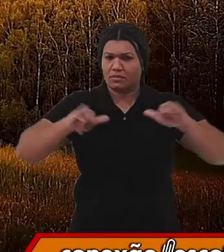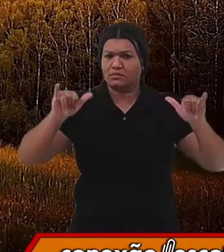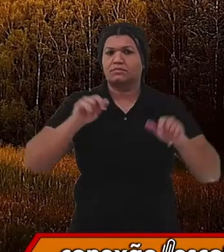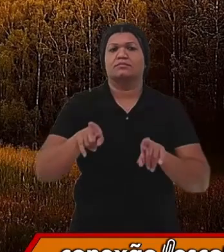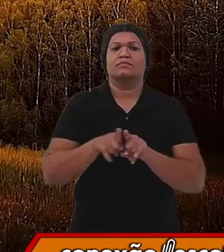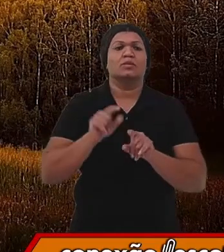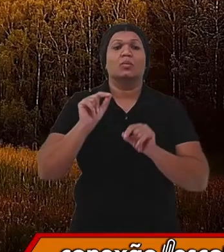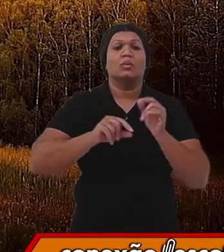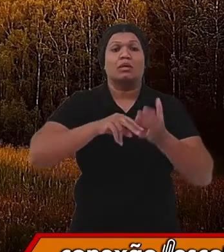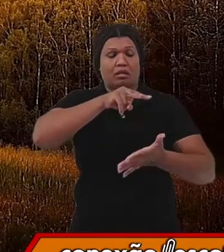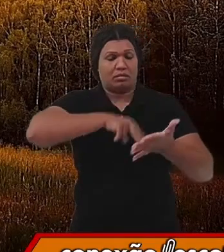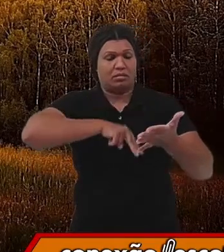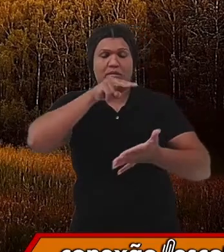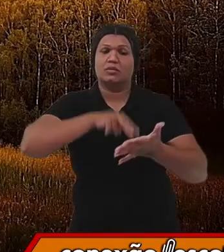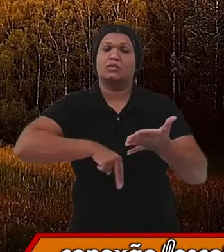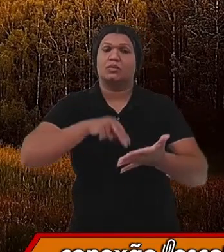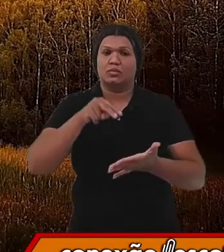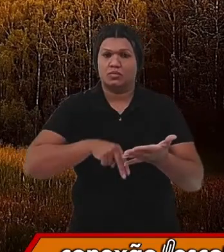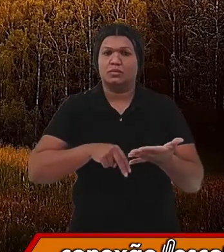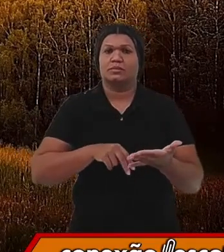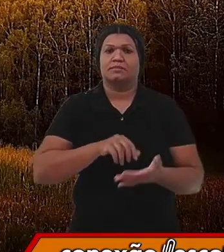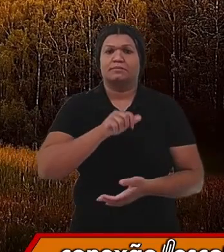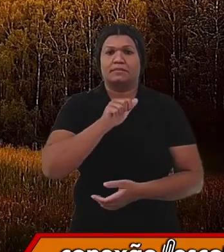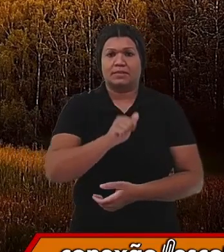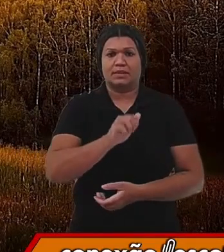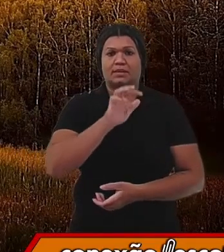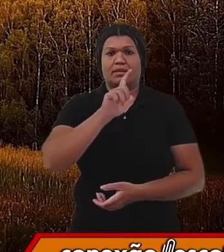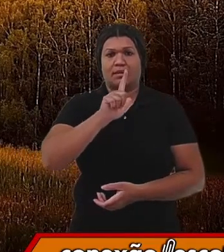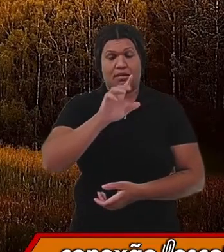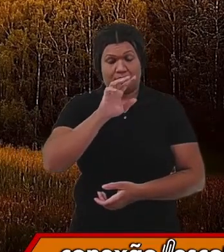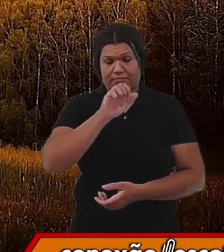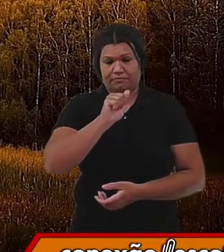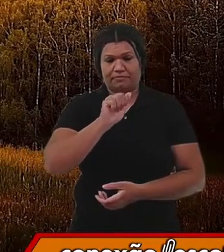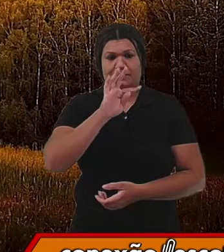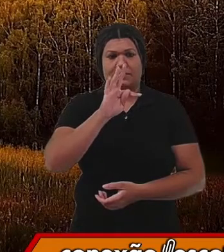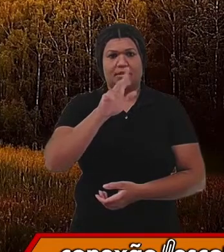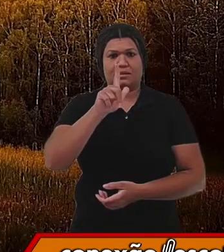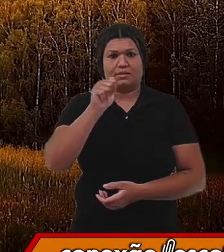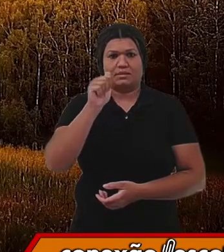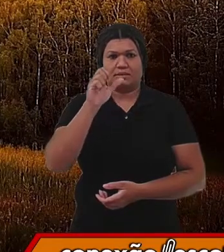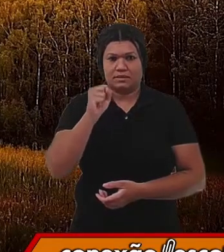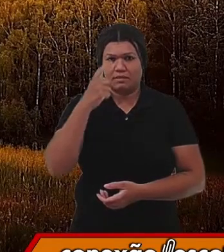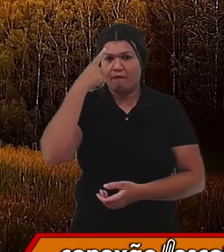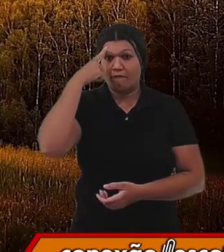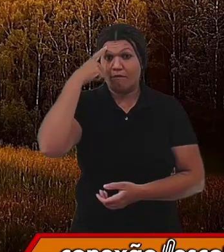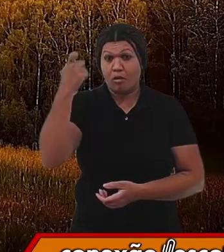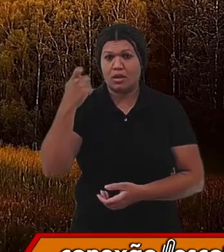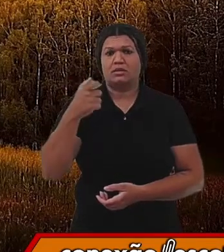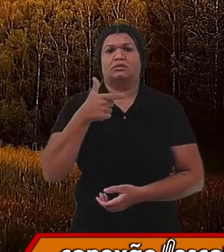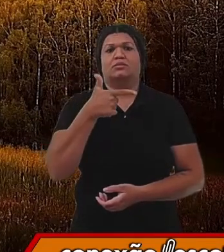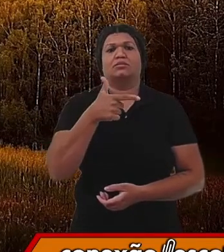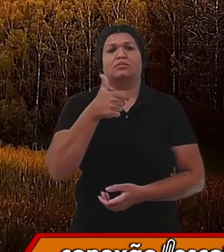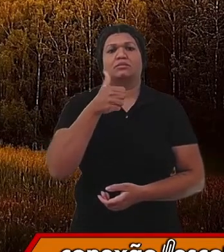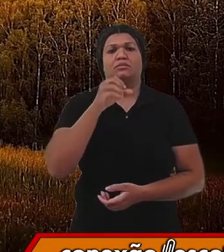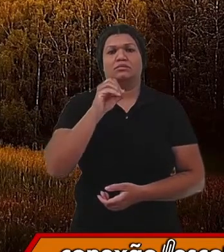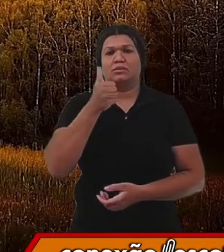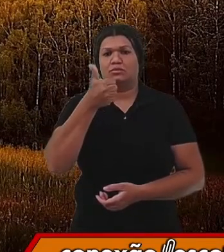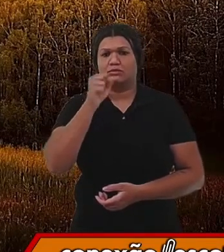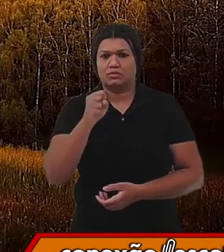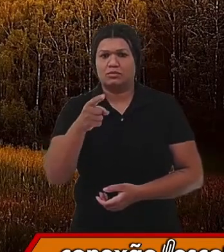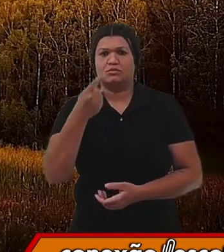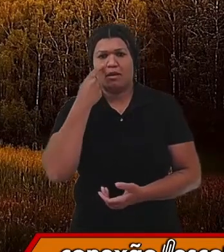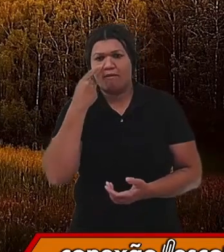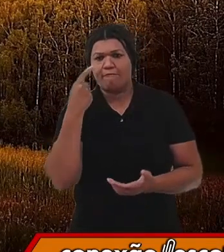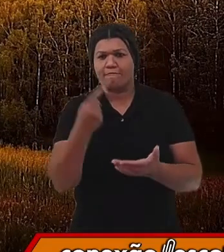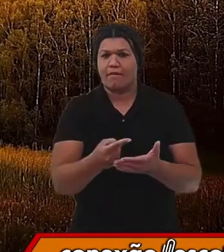Atlas da Violência de 2018. Se você jogar lá na internet Atlas da Violência de 2018, você terá acesso ao